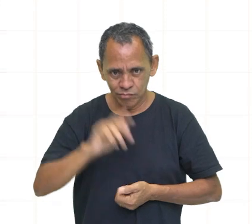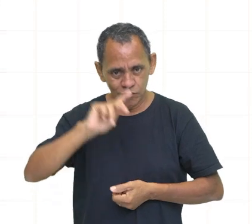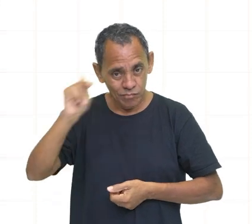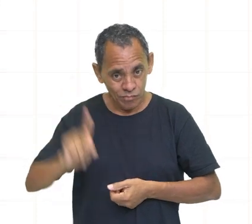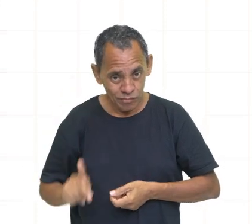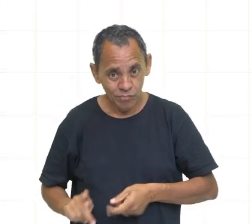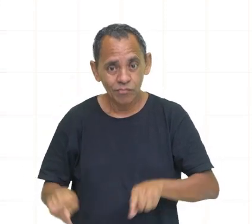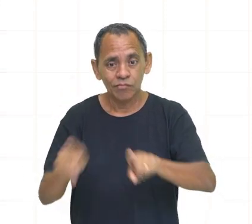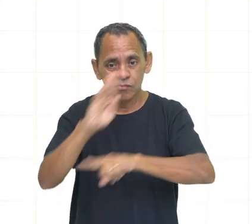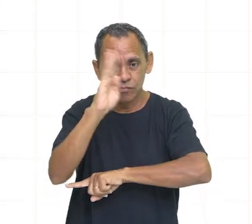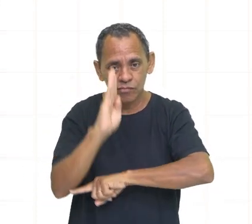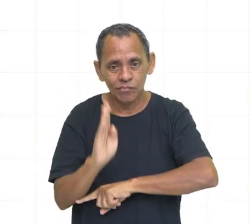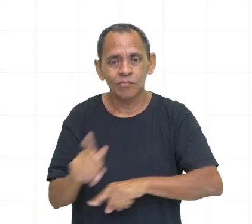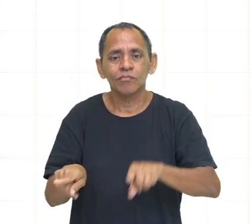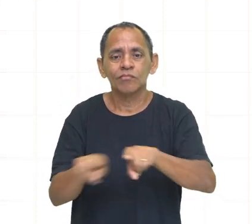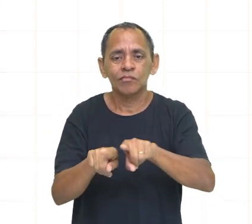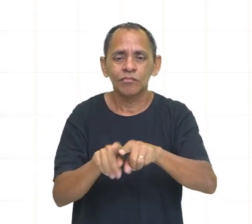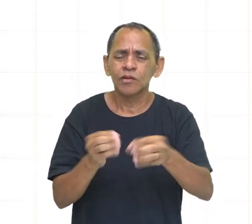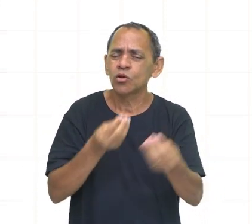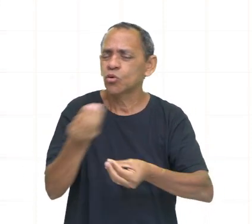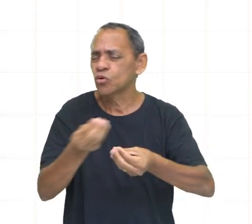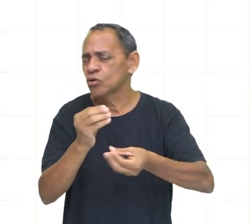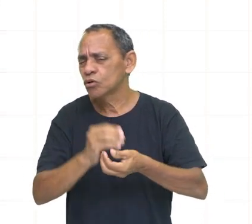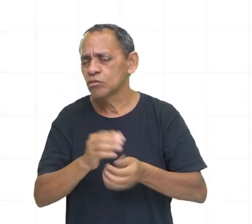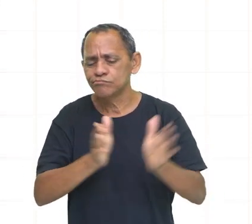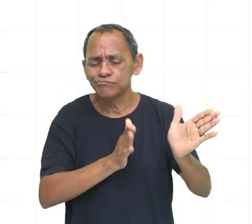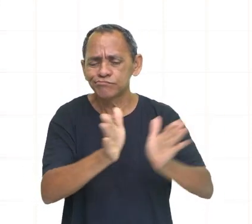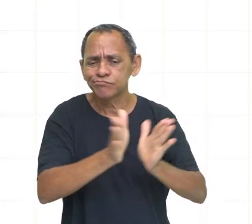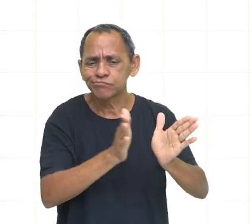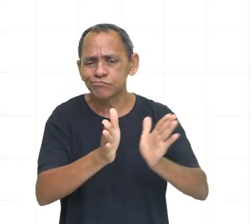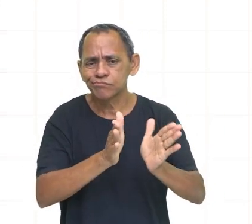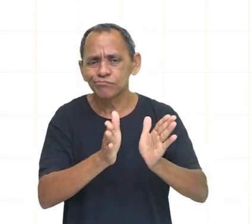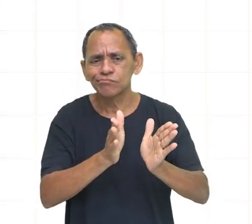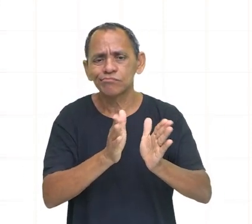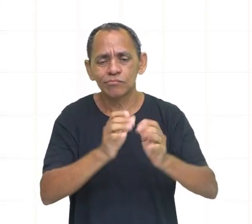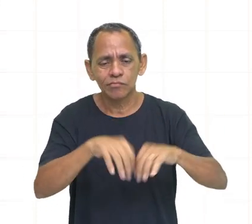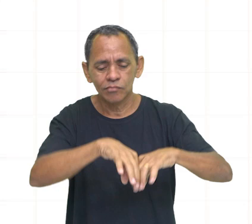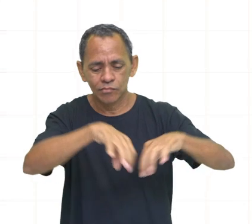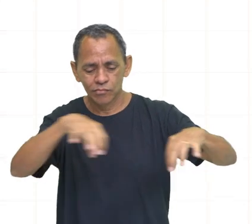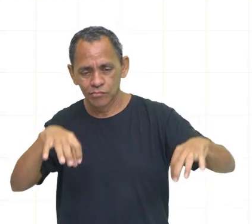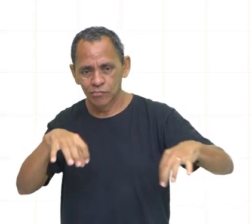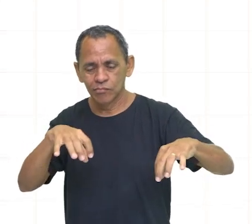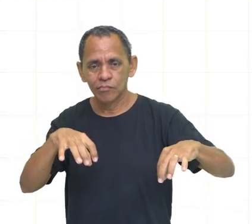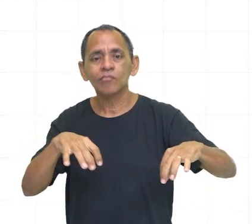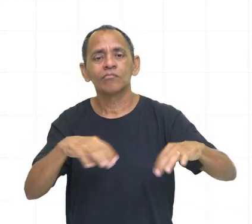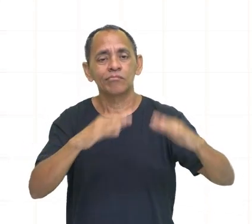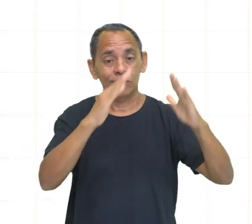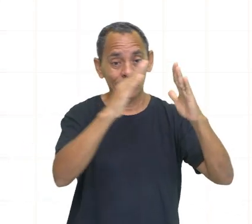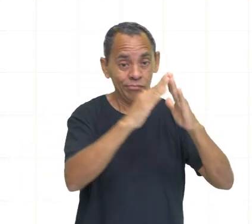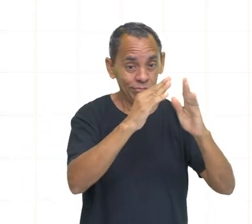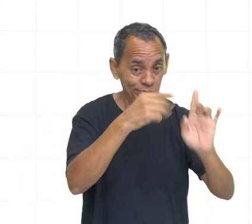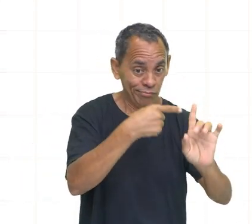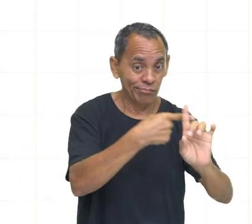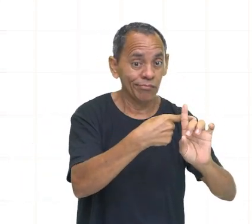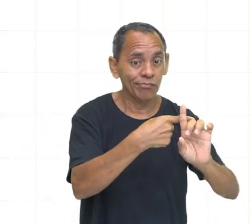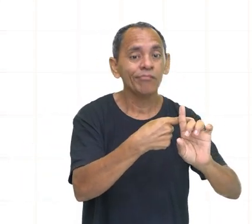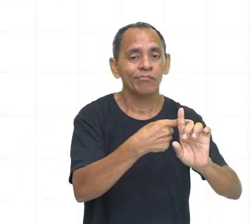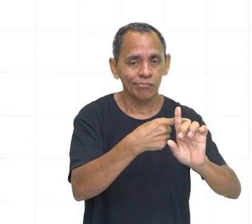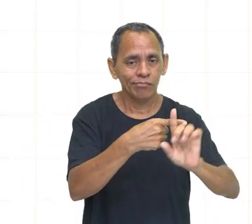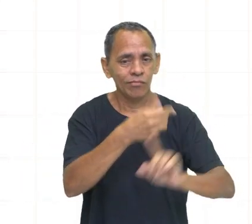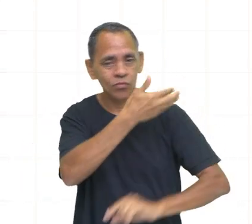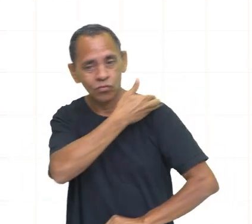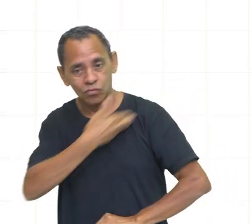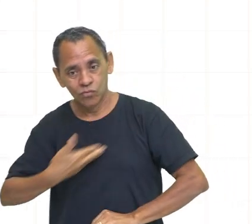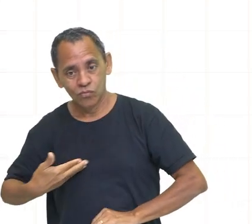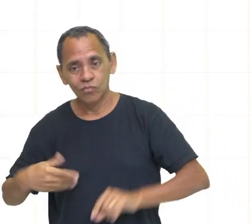história brasileira. As medidas tomadas durante esse período, como a separação Igreja-Estado